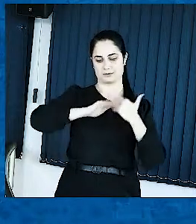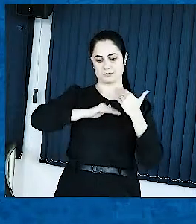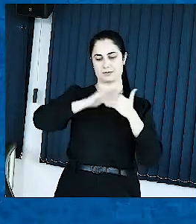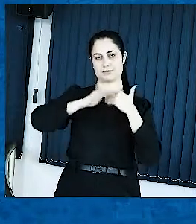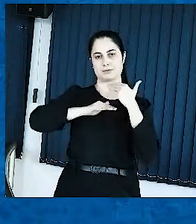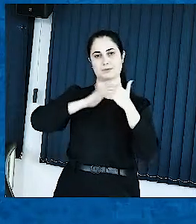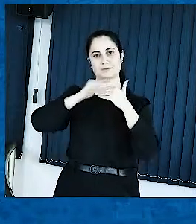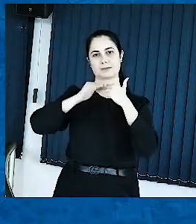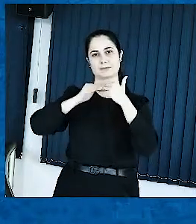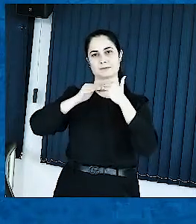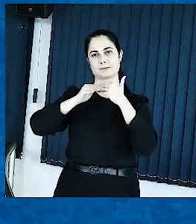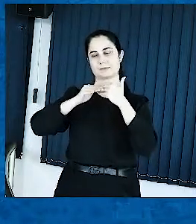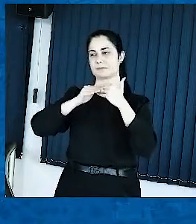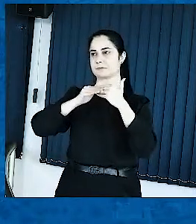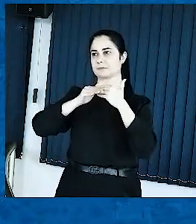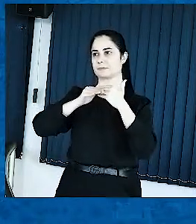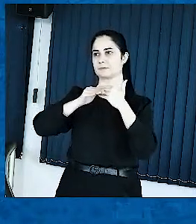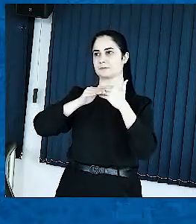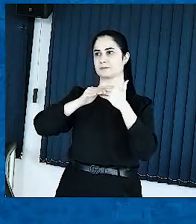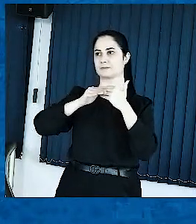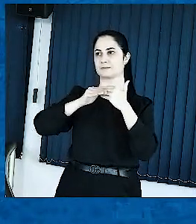desenvolvendo uma